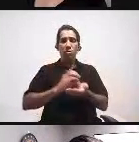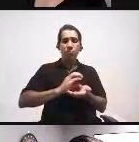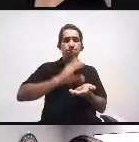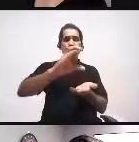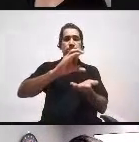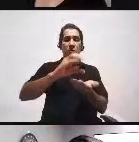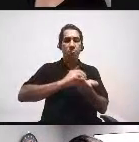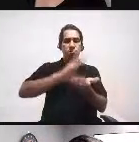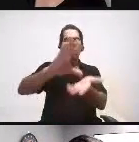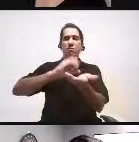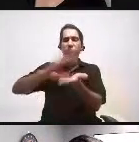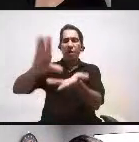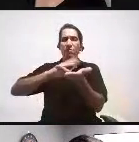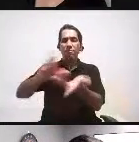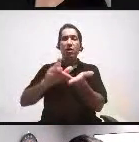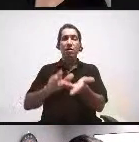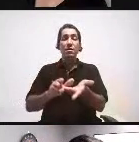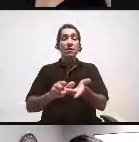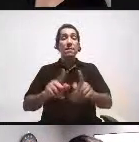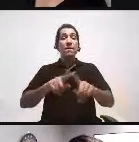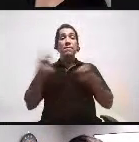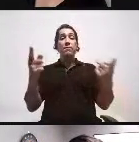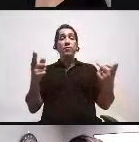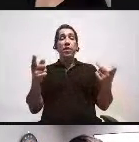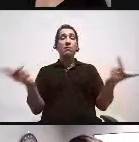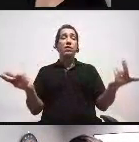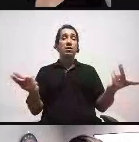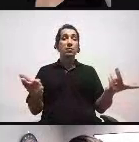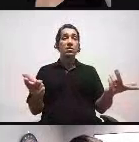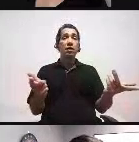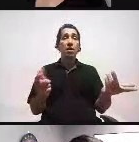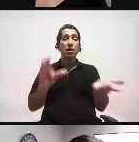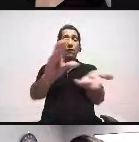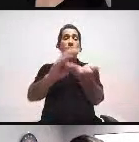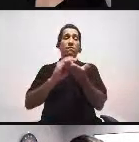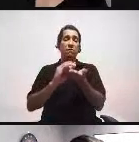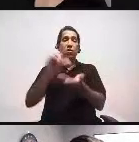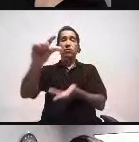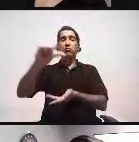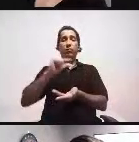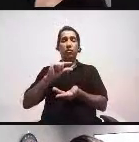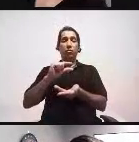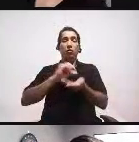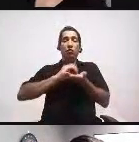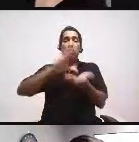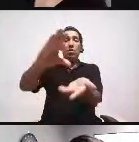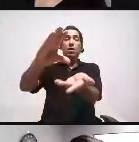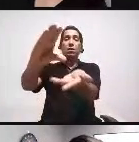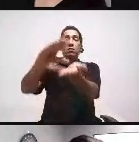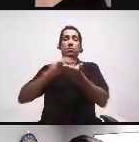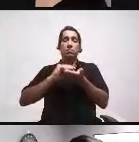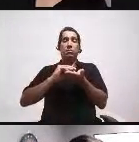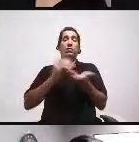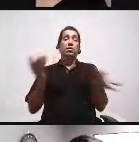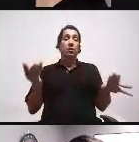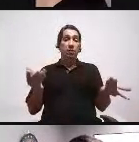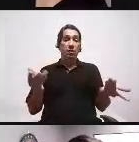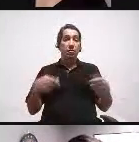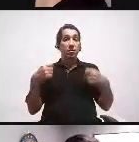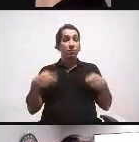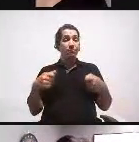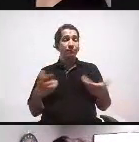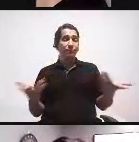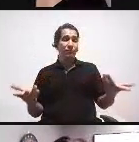pelo social e depois indo para o organizacional, aí depois eu vou, de forma mais seletiva, fazendo